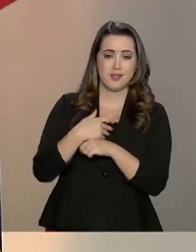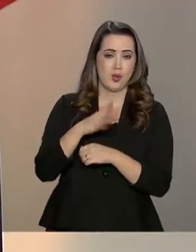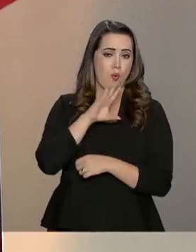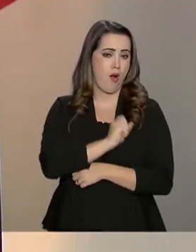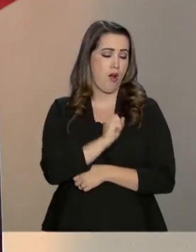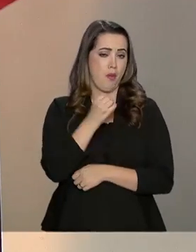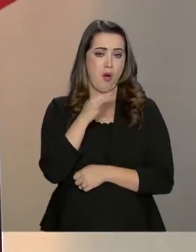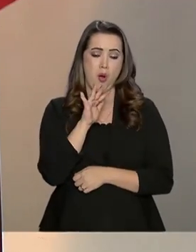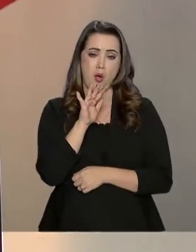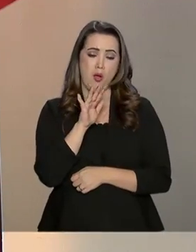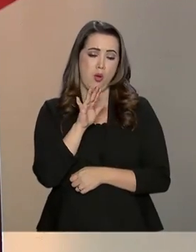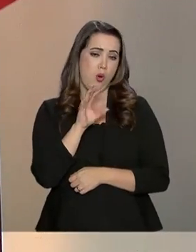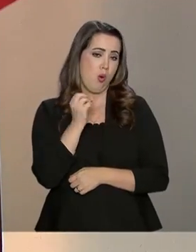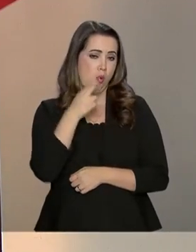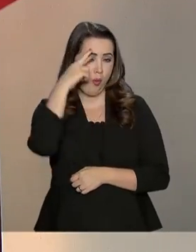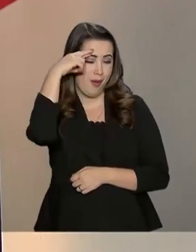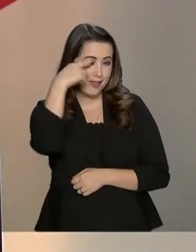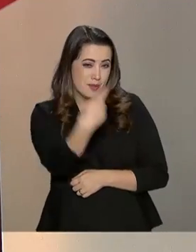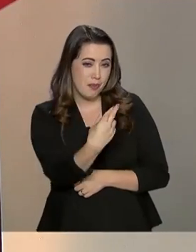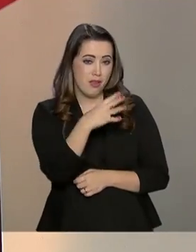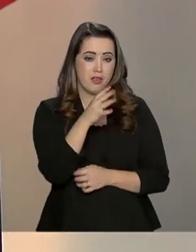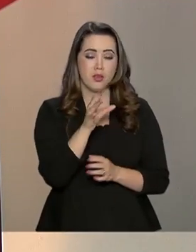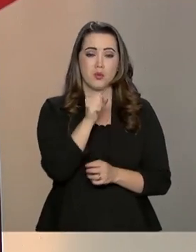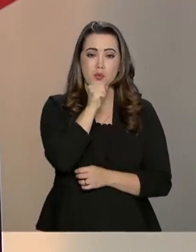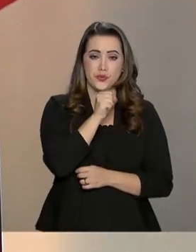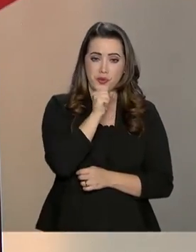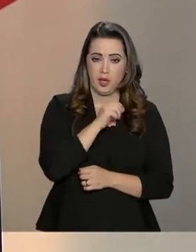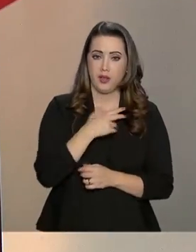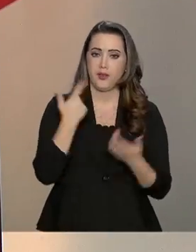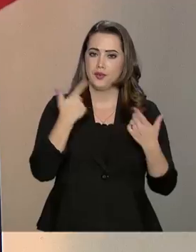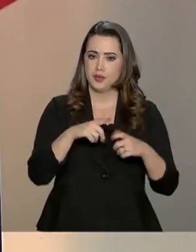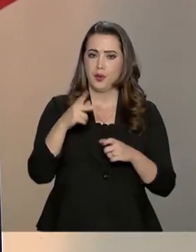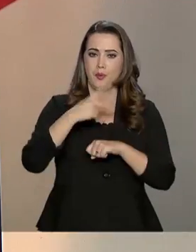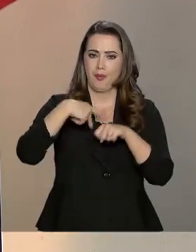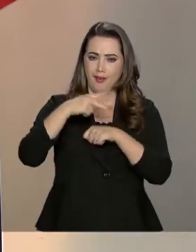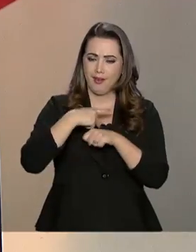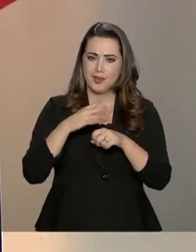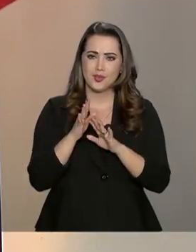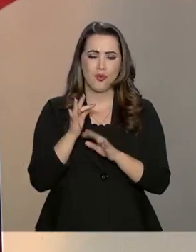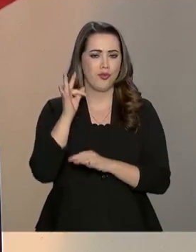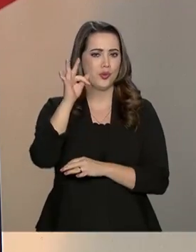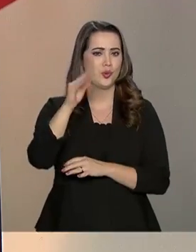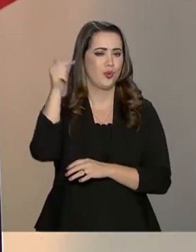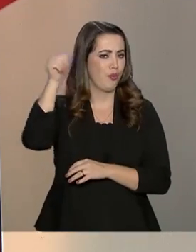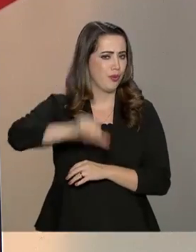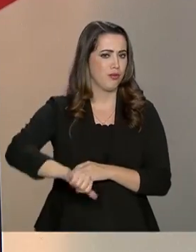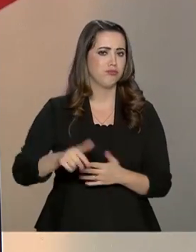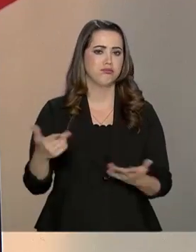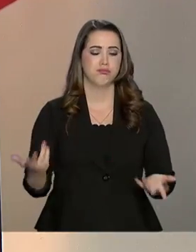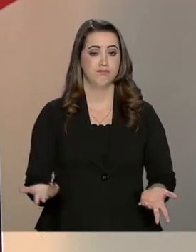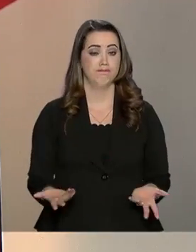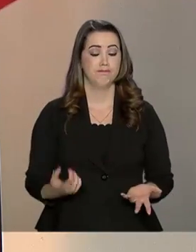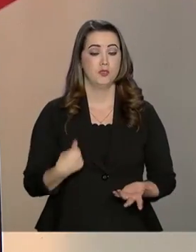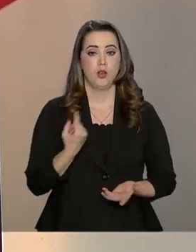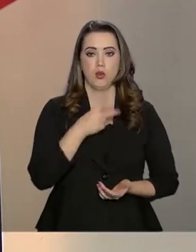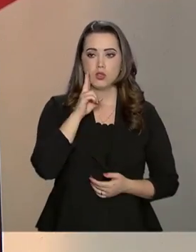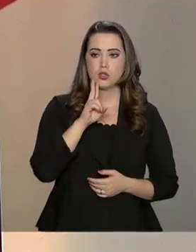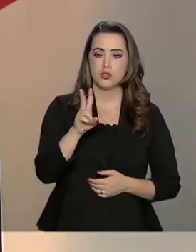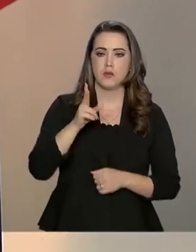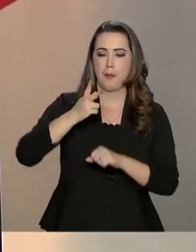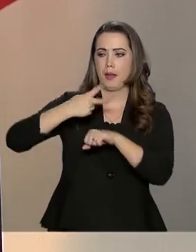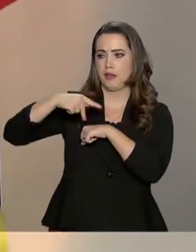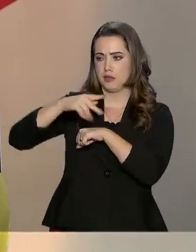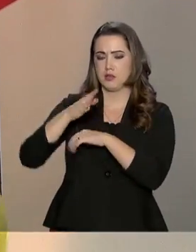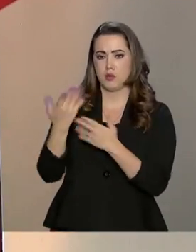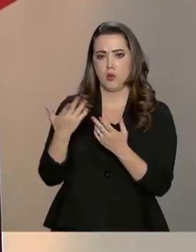os seus idosos é uma nação destinada ao frac nós precisamos entender isto quando a gente vê Nações como o